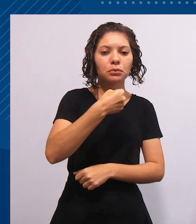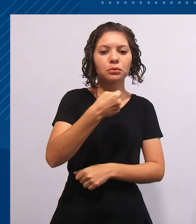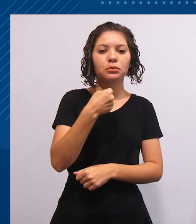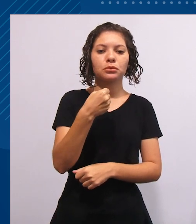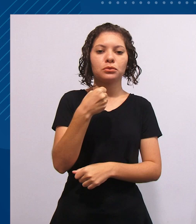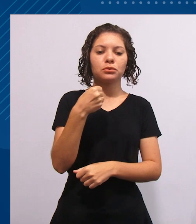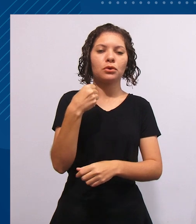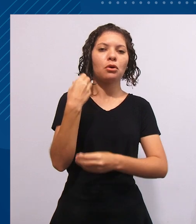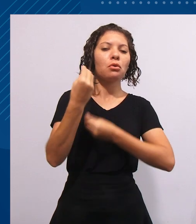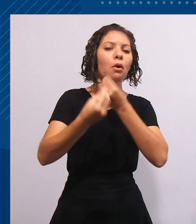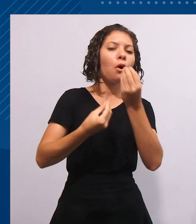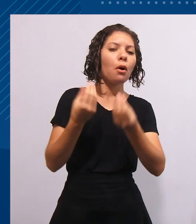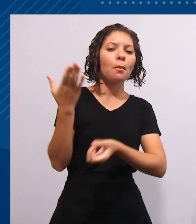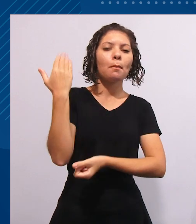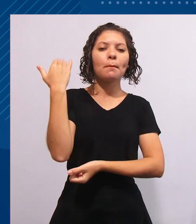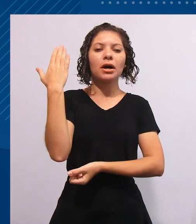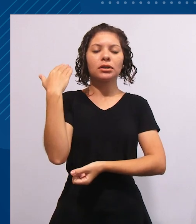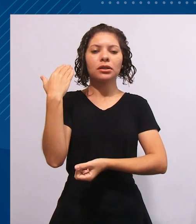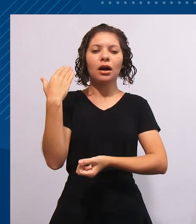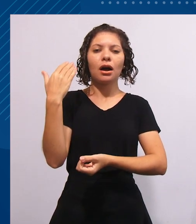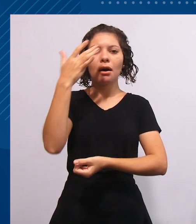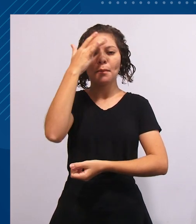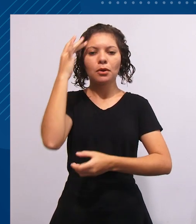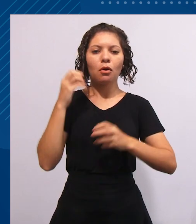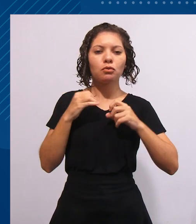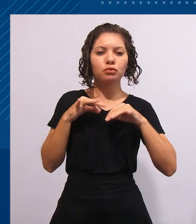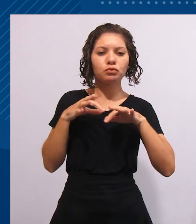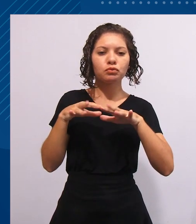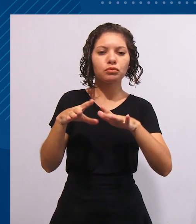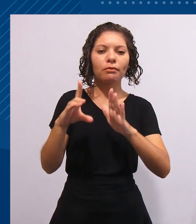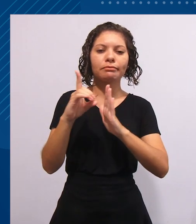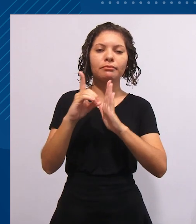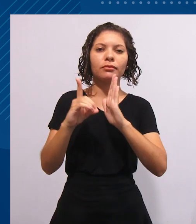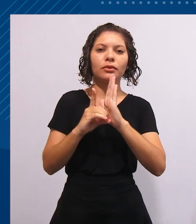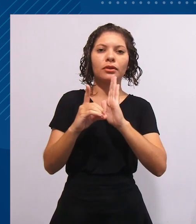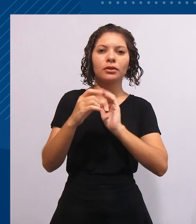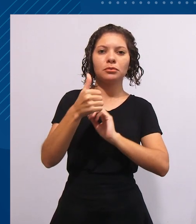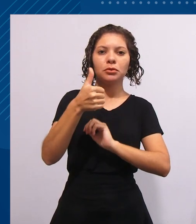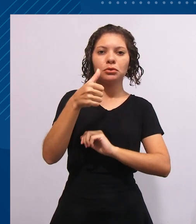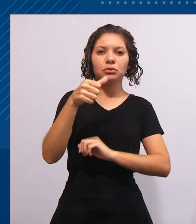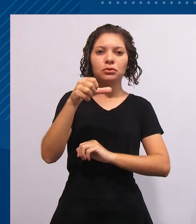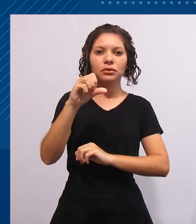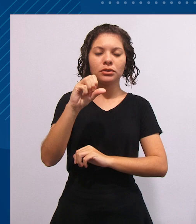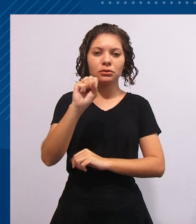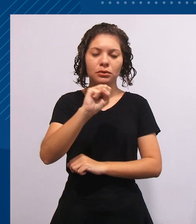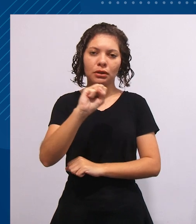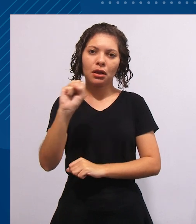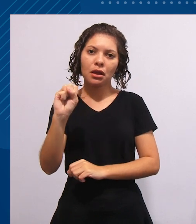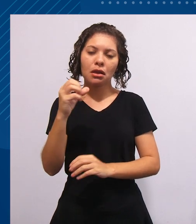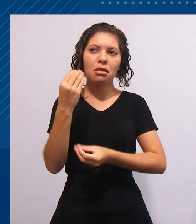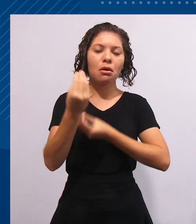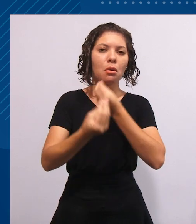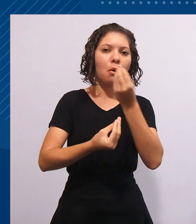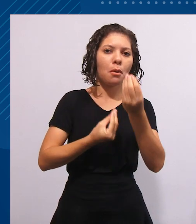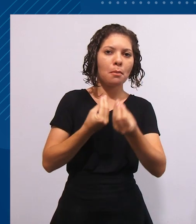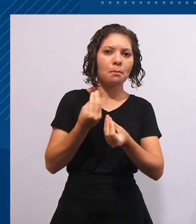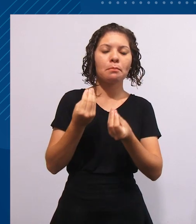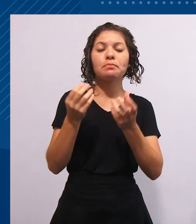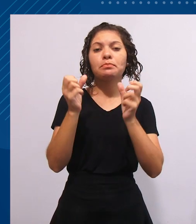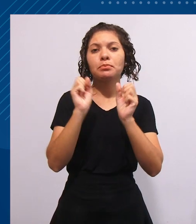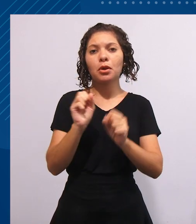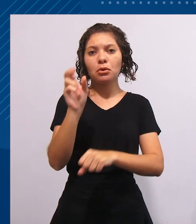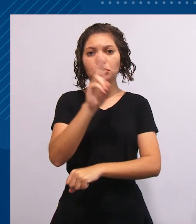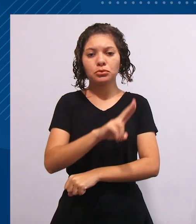migratórios que marcou aí a década de 1970 os anos 1980 então assim é uma possibilidade por exemplo dos estudantes